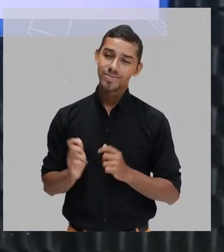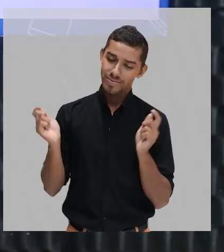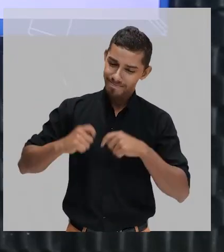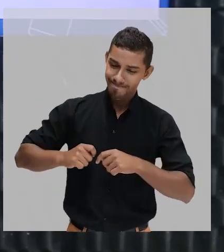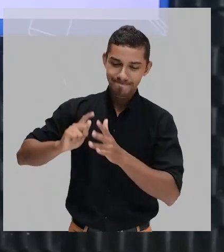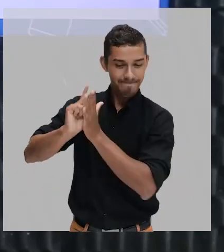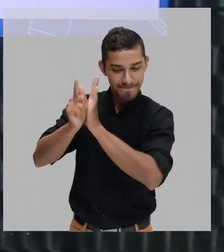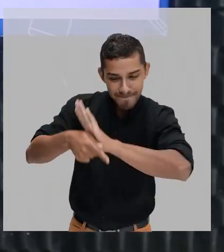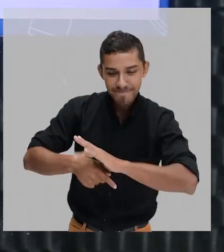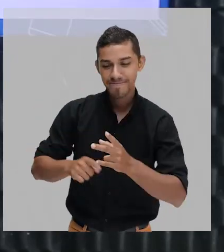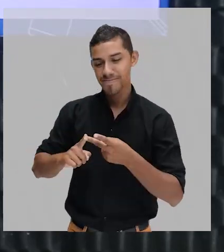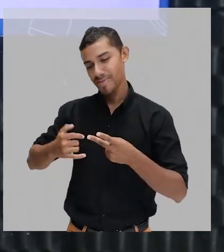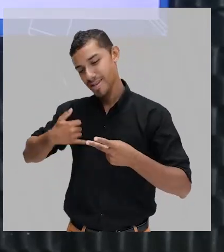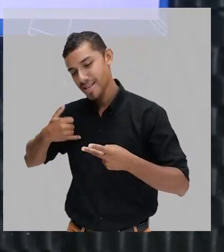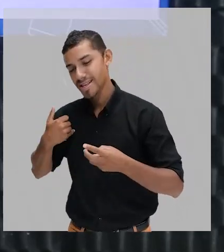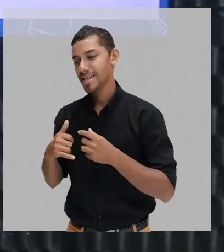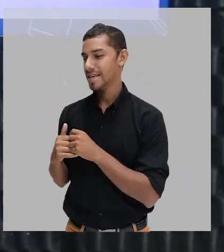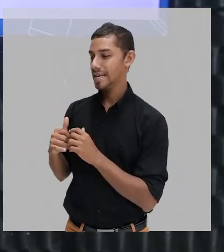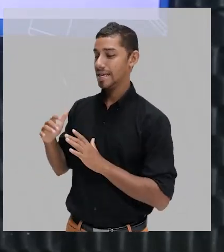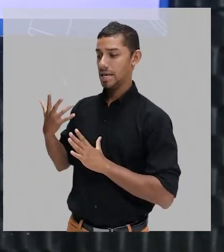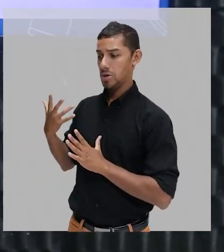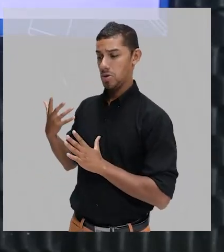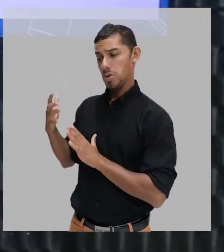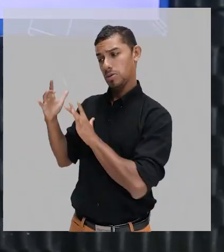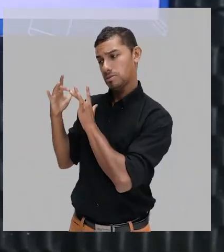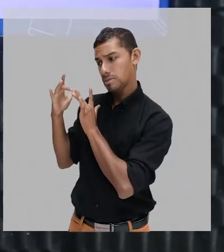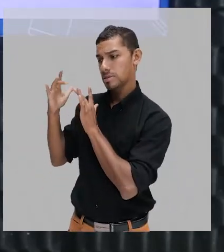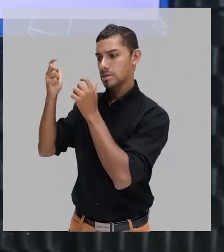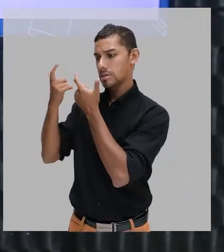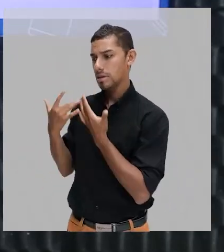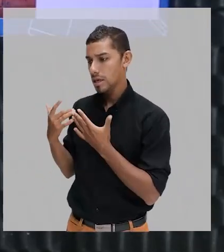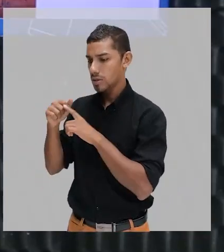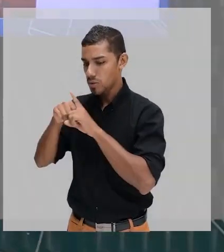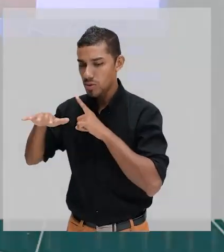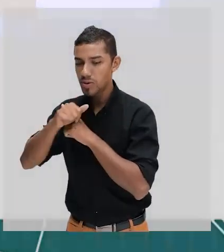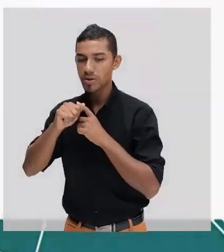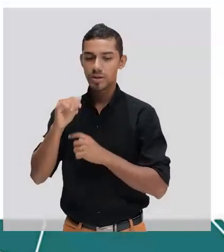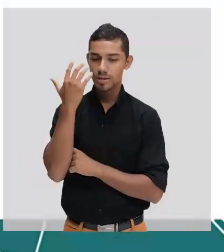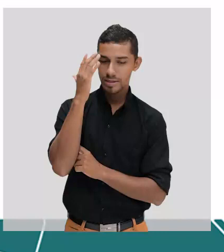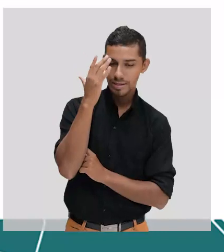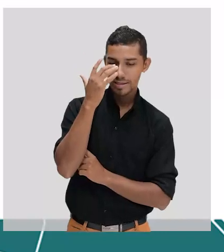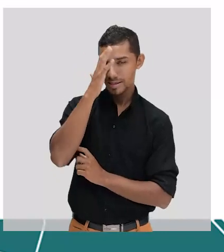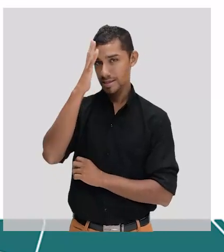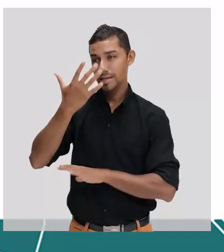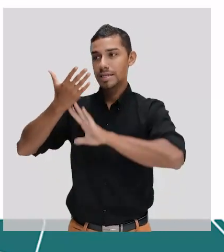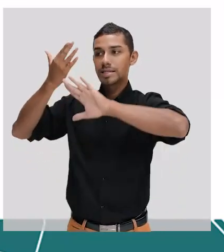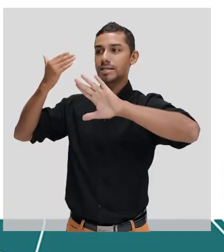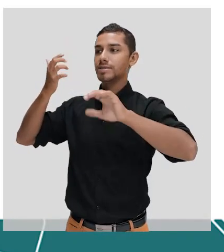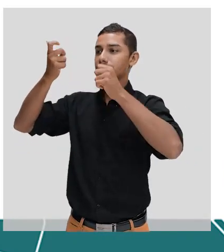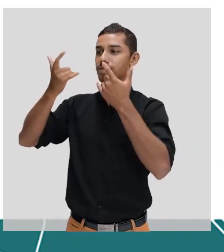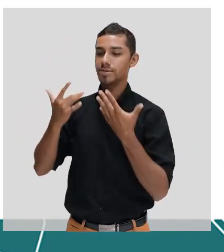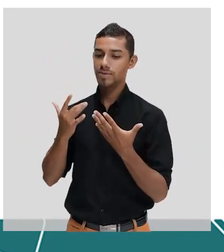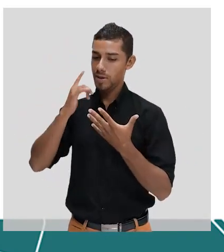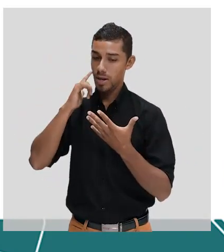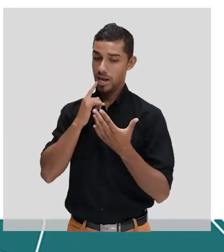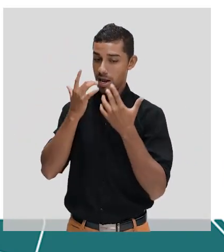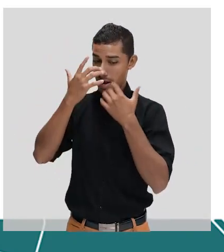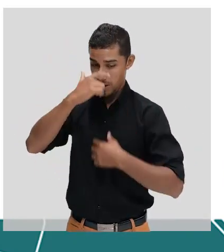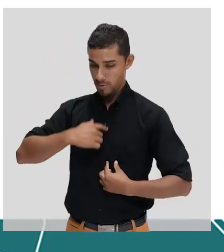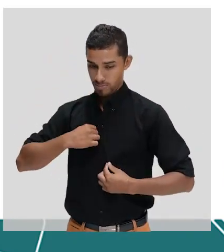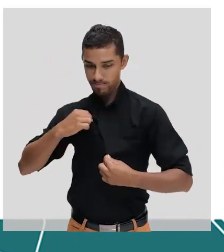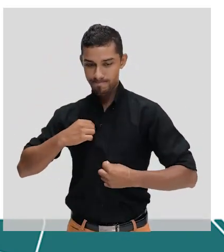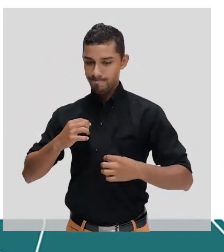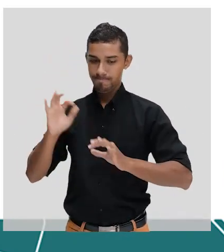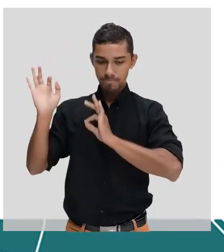o gênero, a idade, a classe social e representar a própria história, o clima, a época, entre outras coisas. E aí, o figurino não é